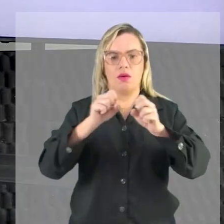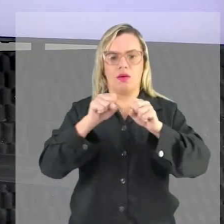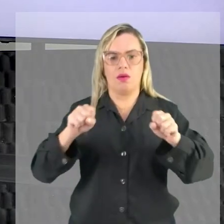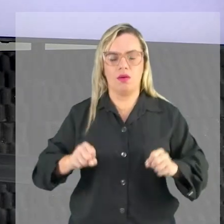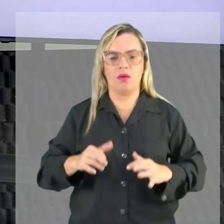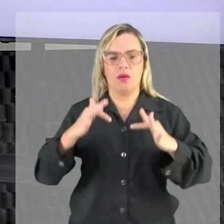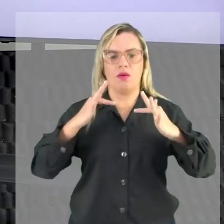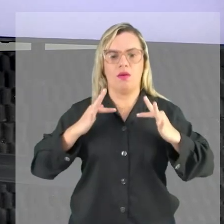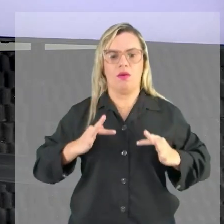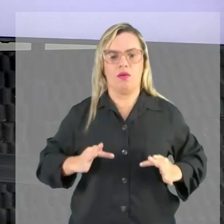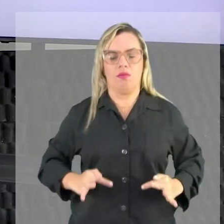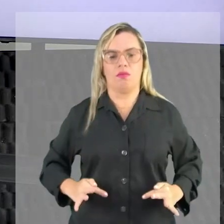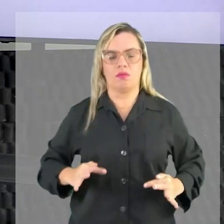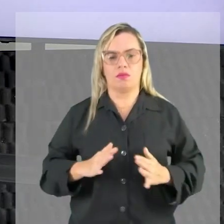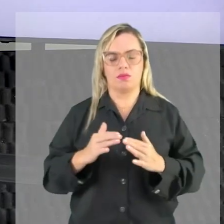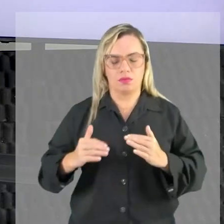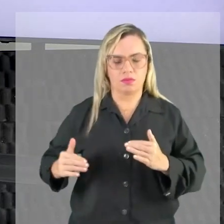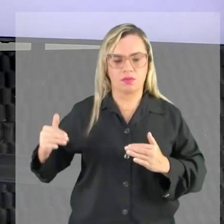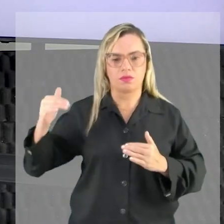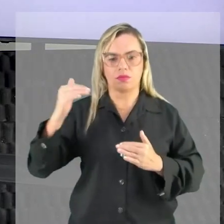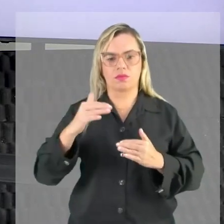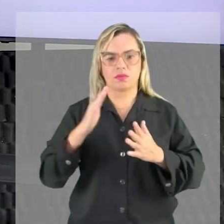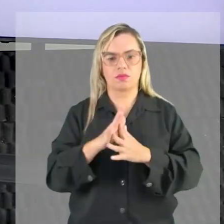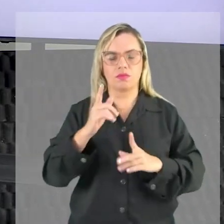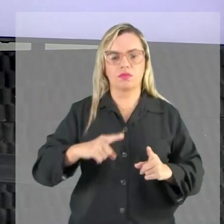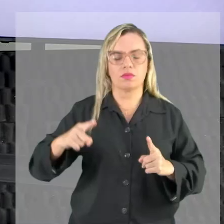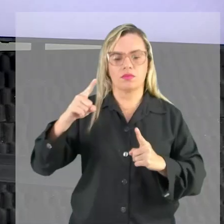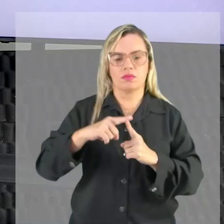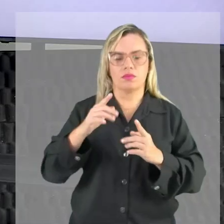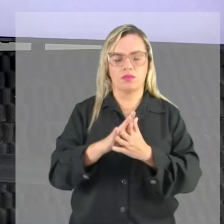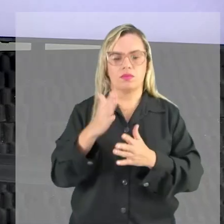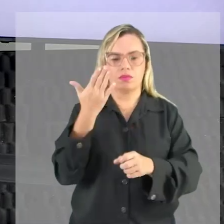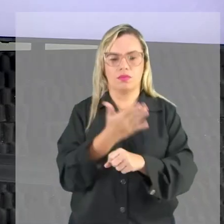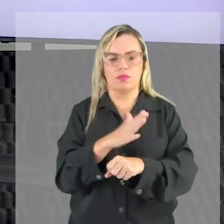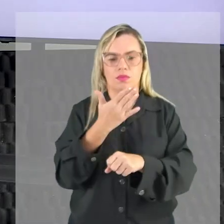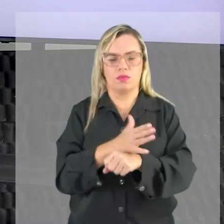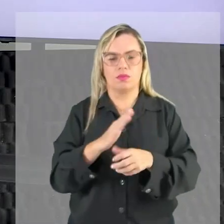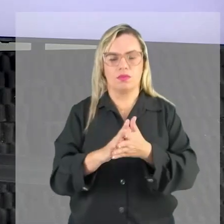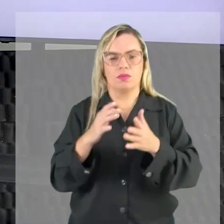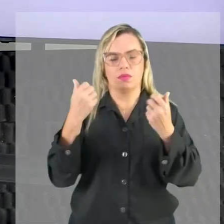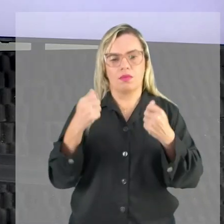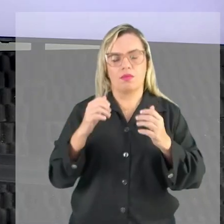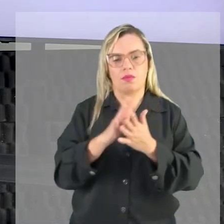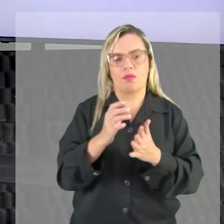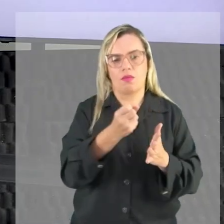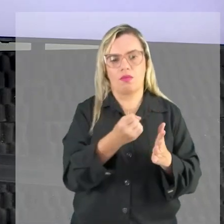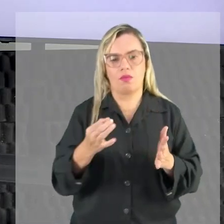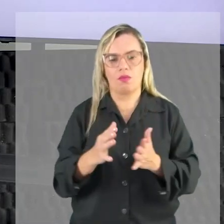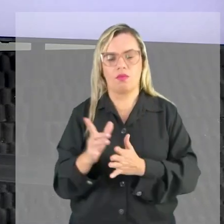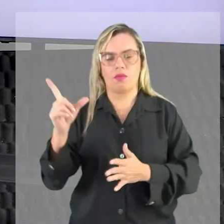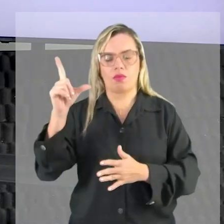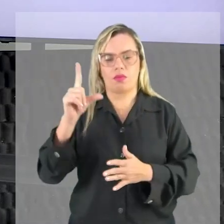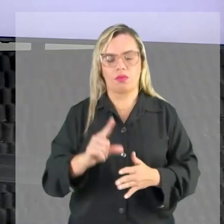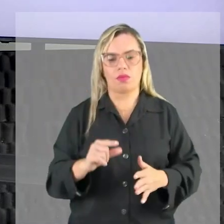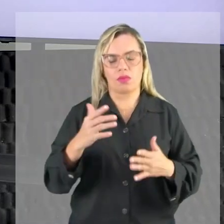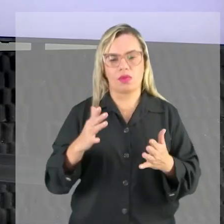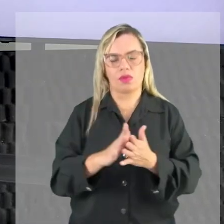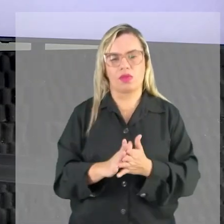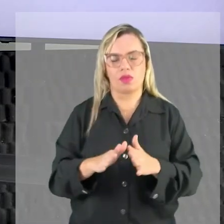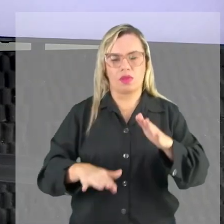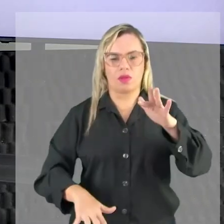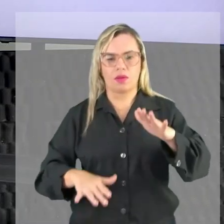fisiológico. E esse tipo de exercício ele precisa fazer em uma quantidade menor também, em média